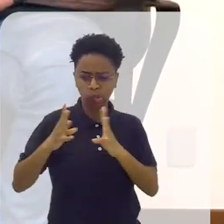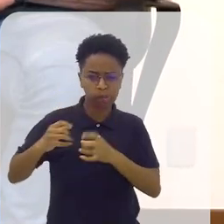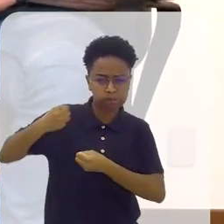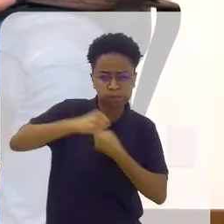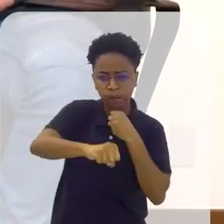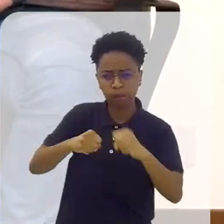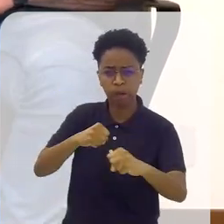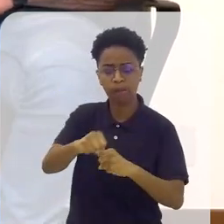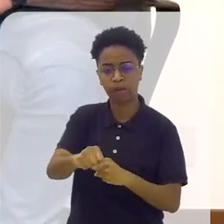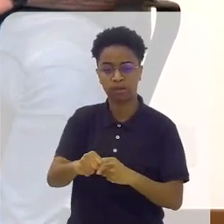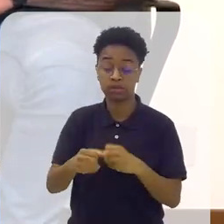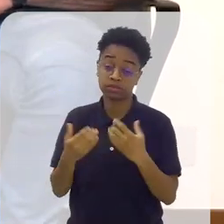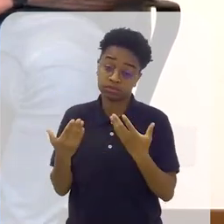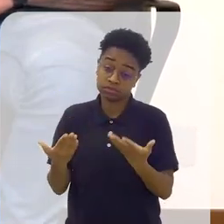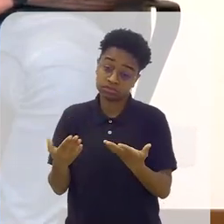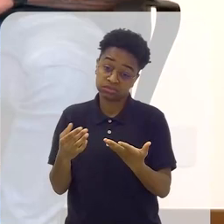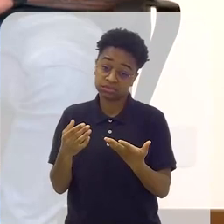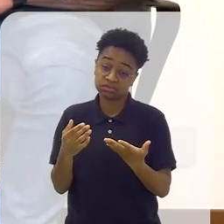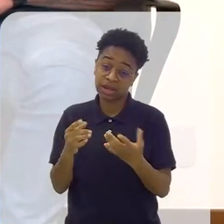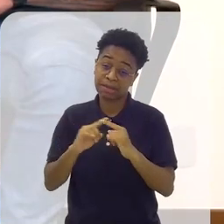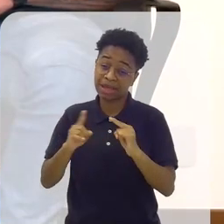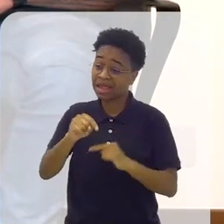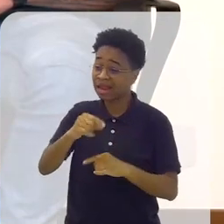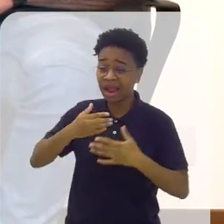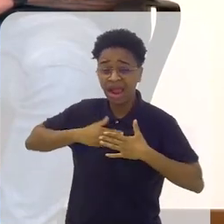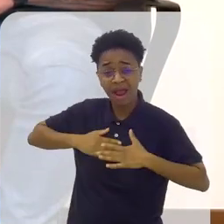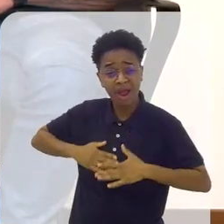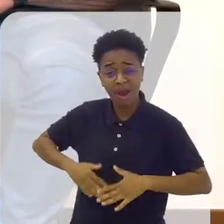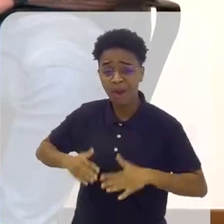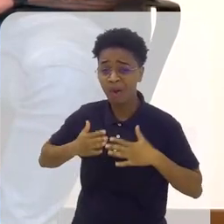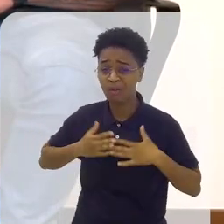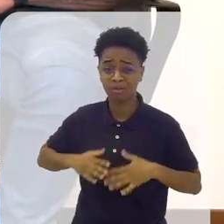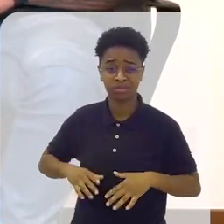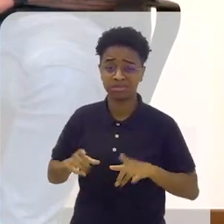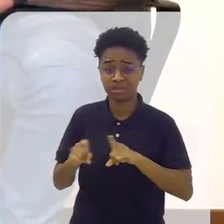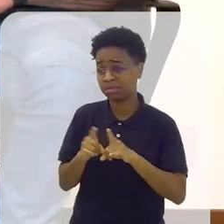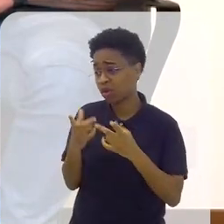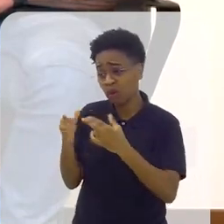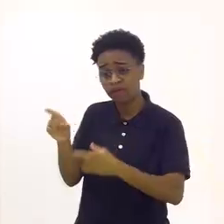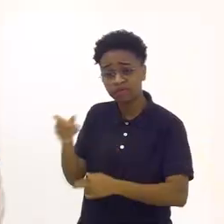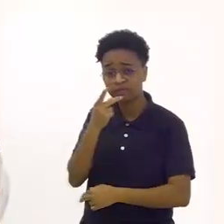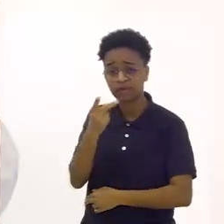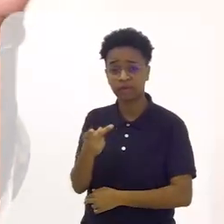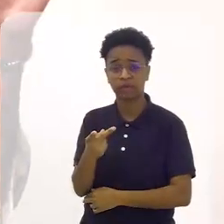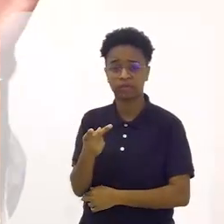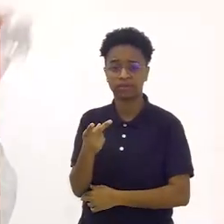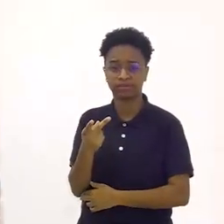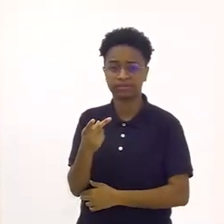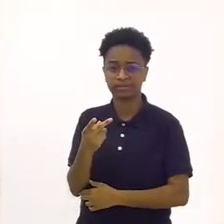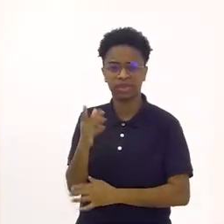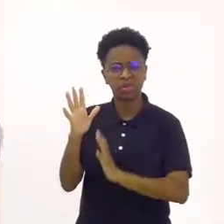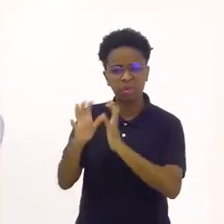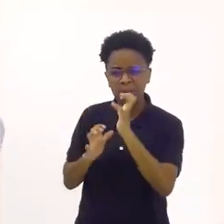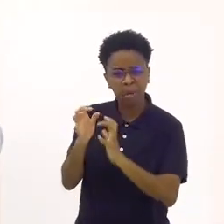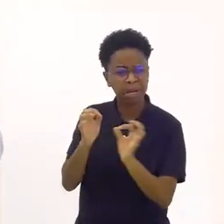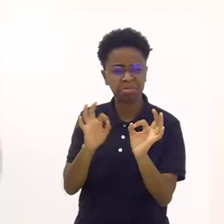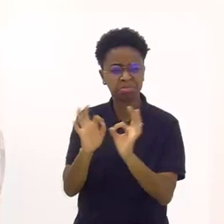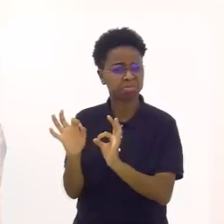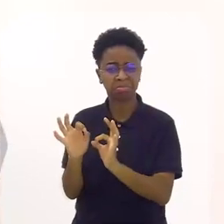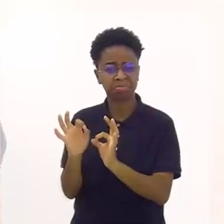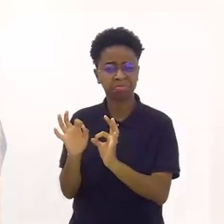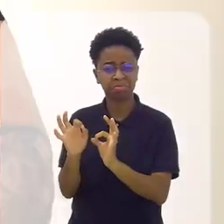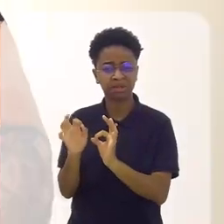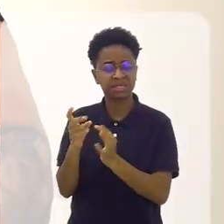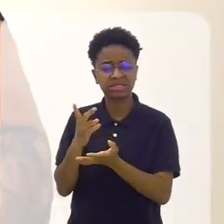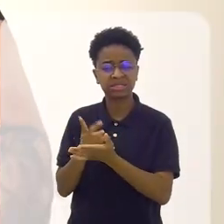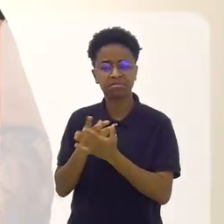mais forma, do que um ou dois ou de uma outra forma. E é uma pessoa calmíssima, realmente, que é igual você falou... Não